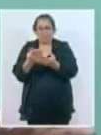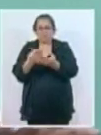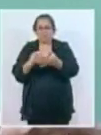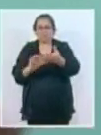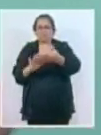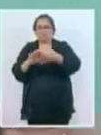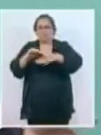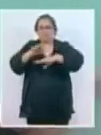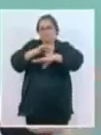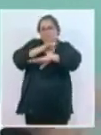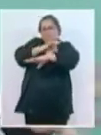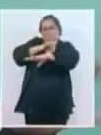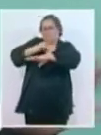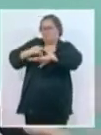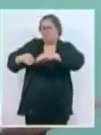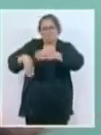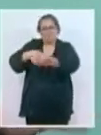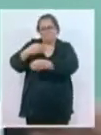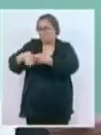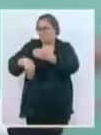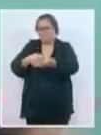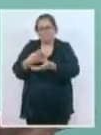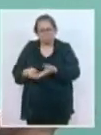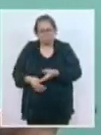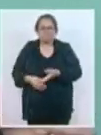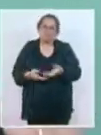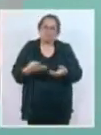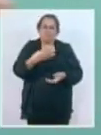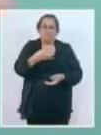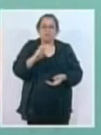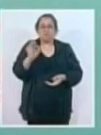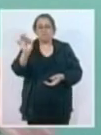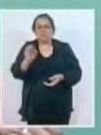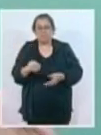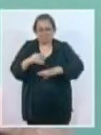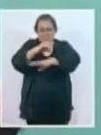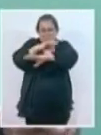da calçada, no mínimo Sim. ali uns 40, 45% da calçada.